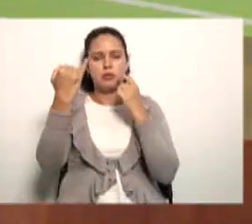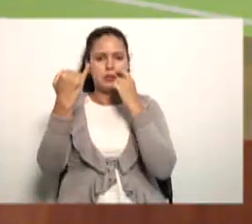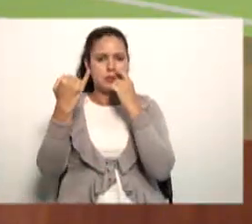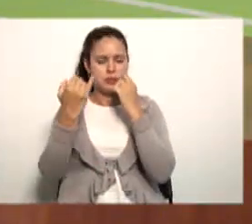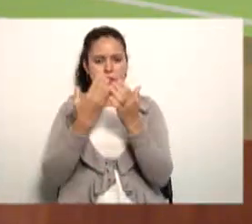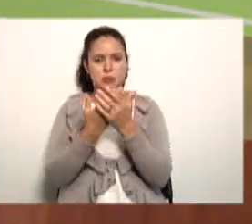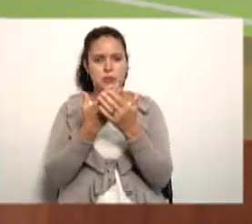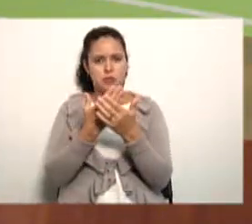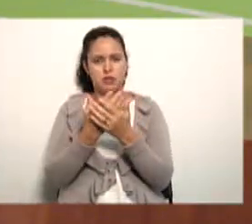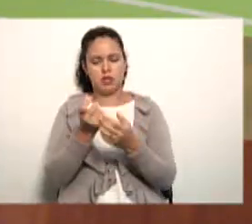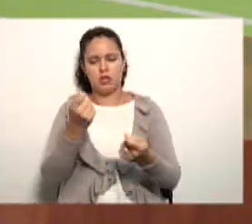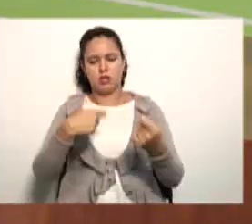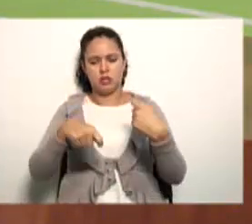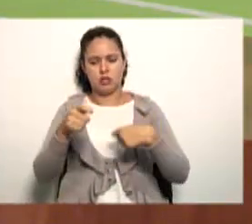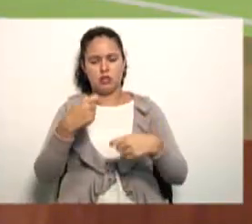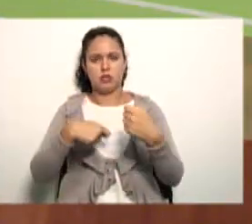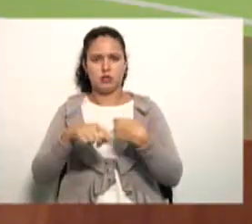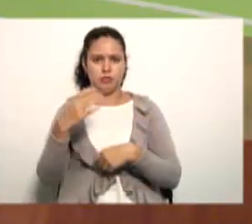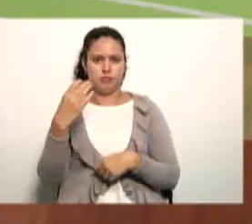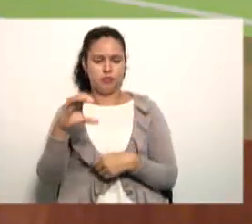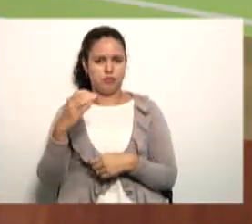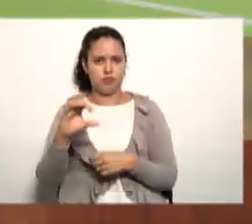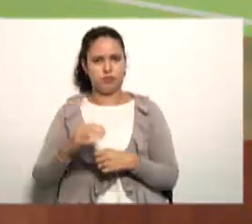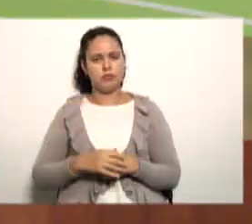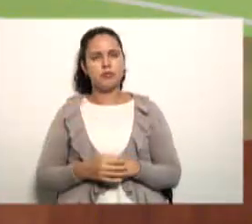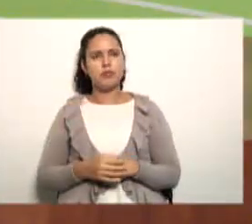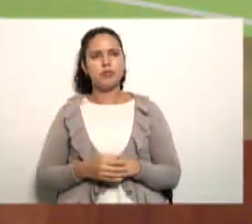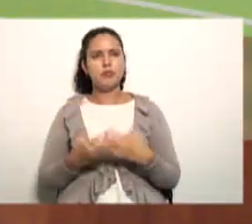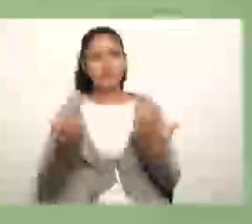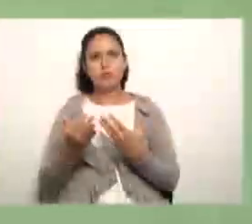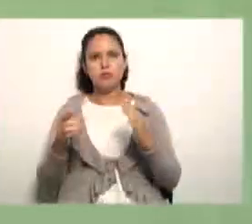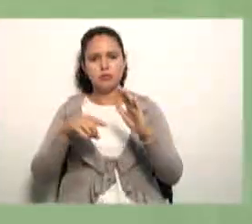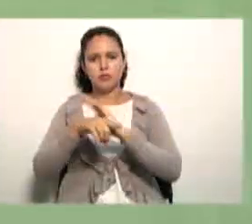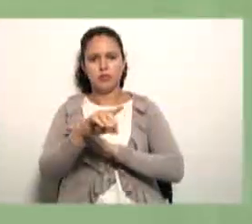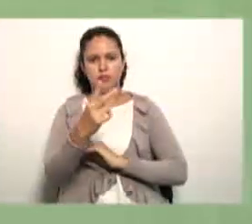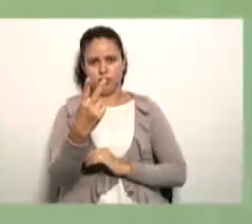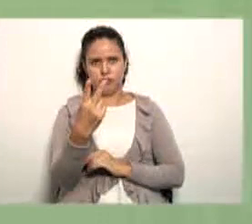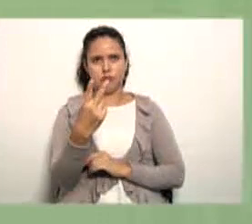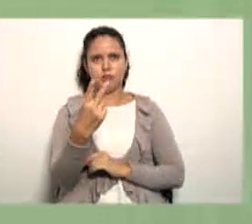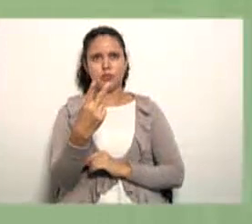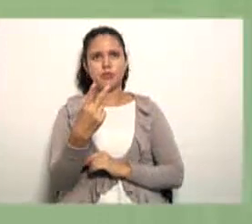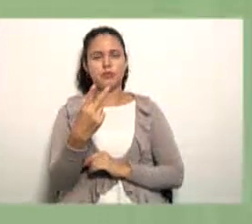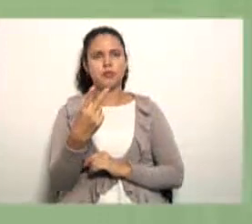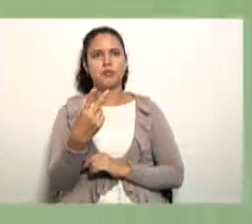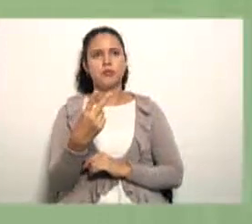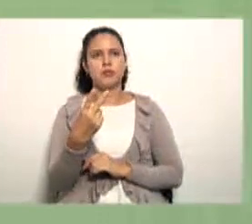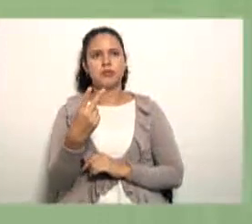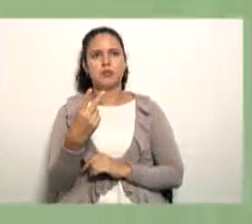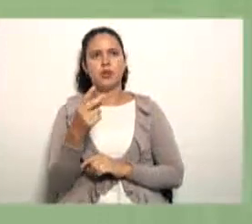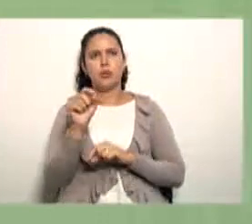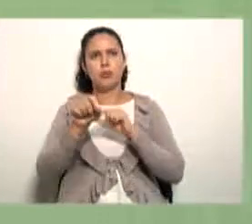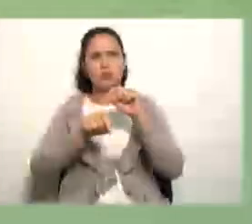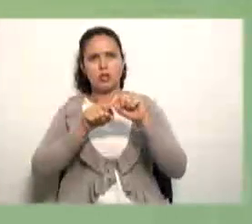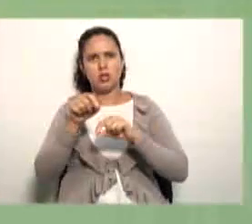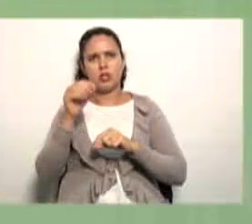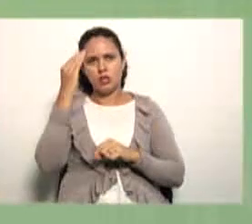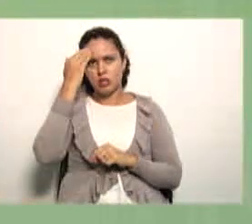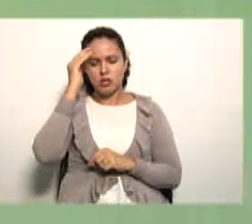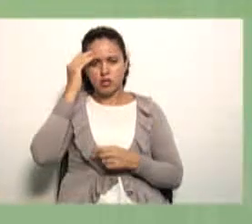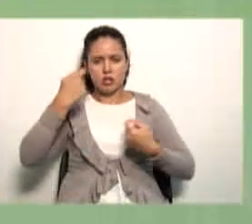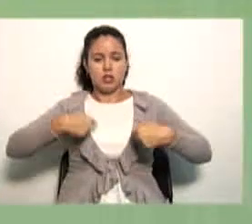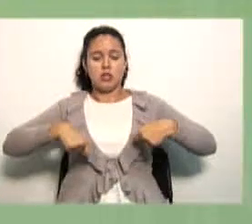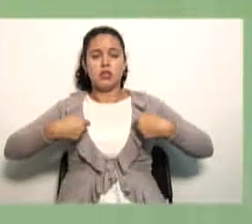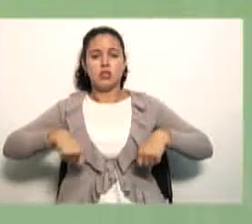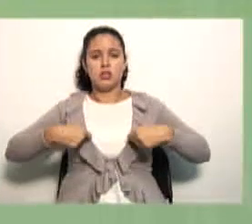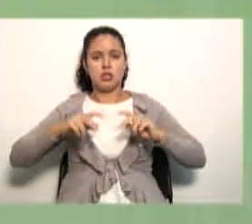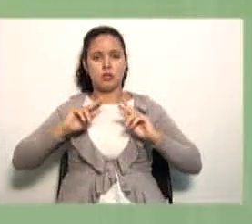ciência econômica. Vamos para a questão 2. Questão 2 fala, existe uma pergunta, o que se entende por